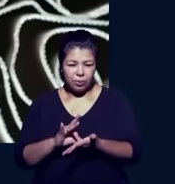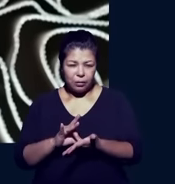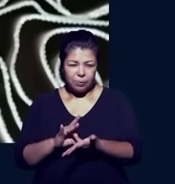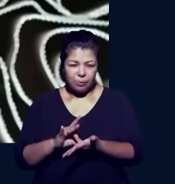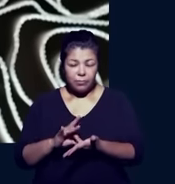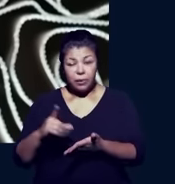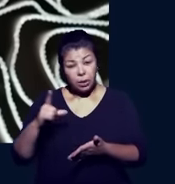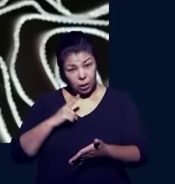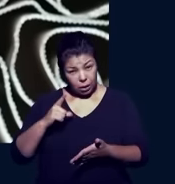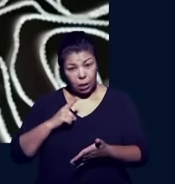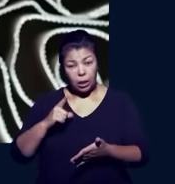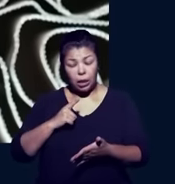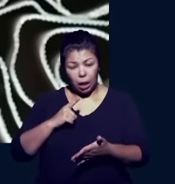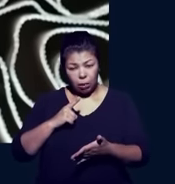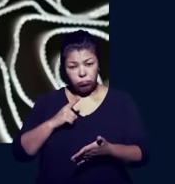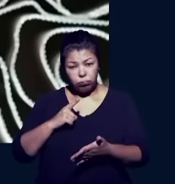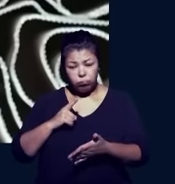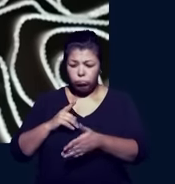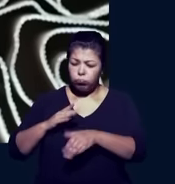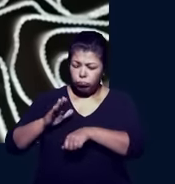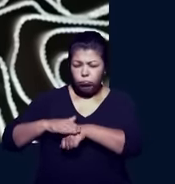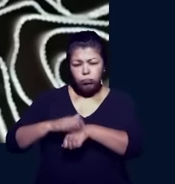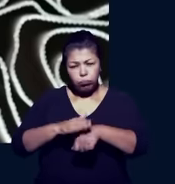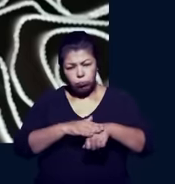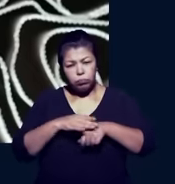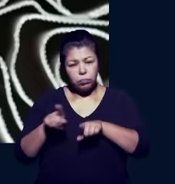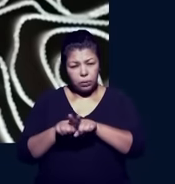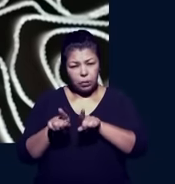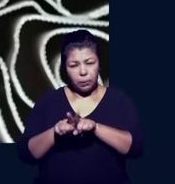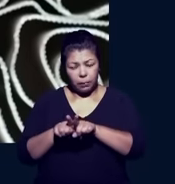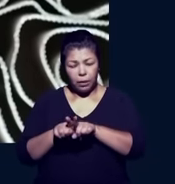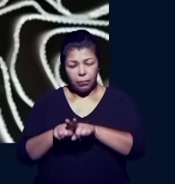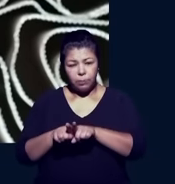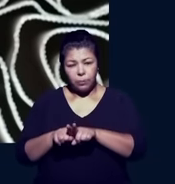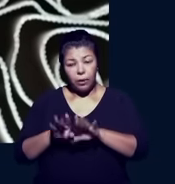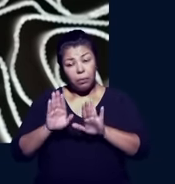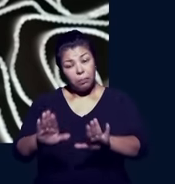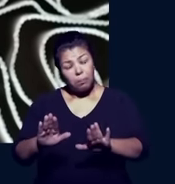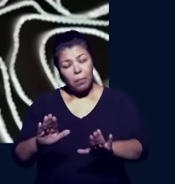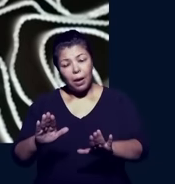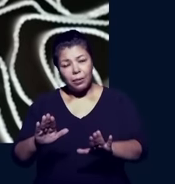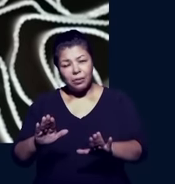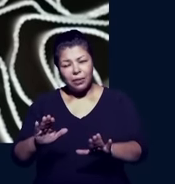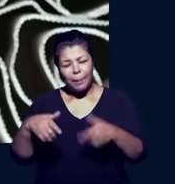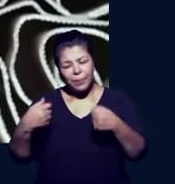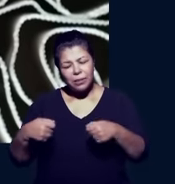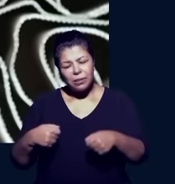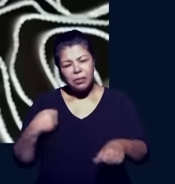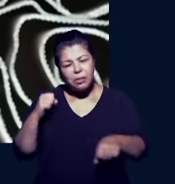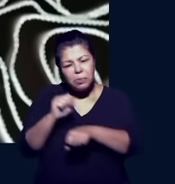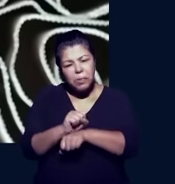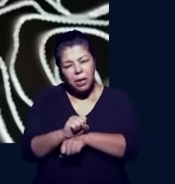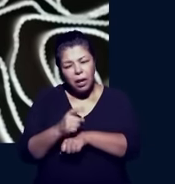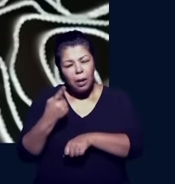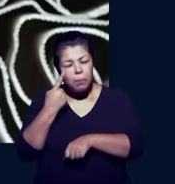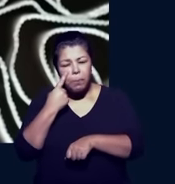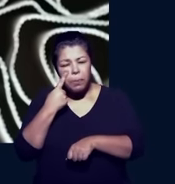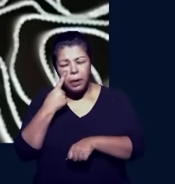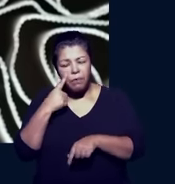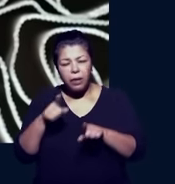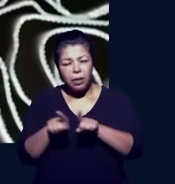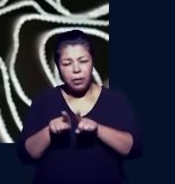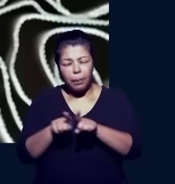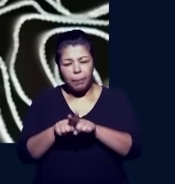efeito e o Fed ganhou o direito de esperar o qual o tamanho do desaquecimento e da